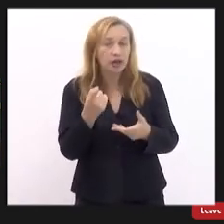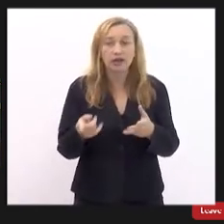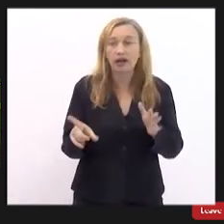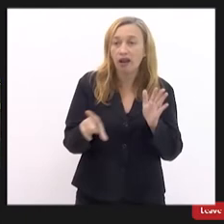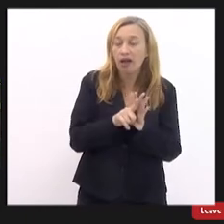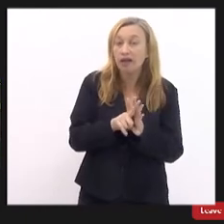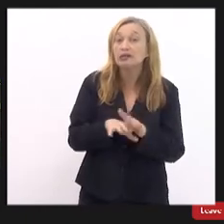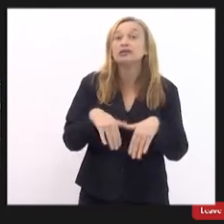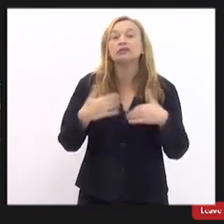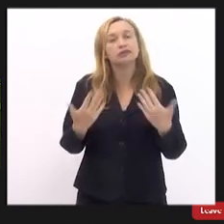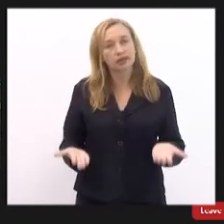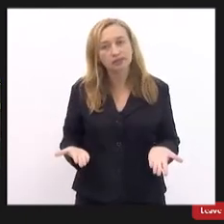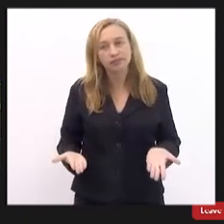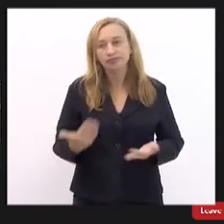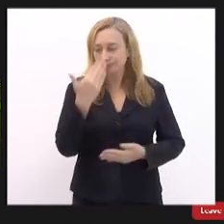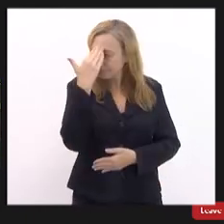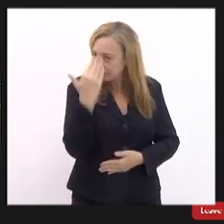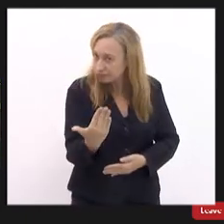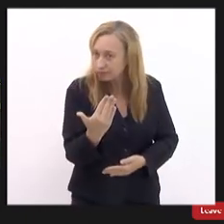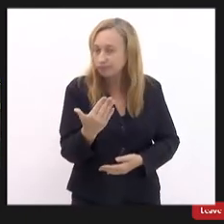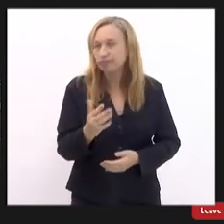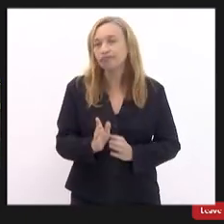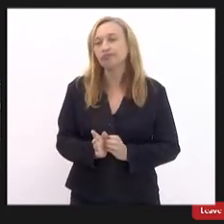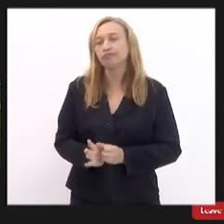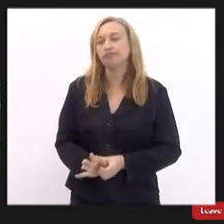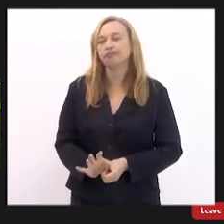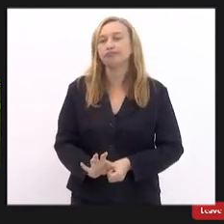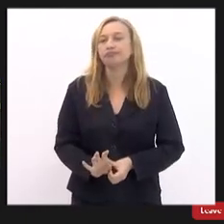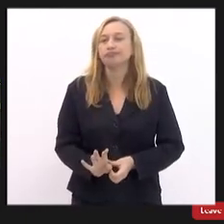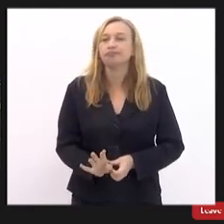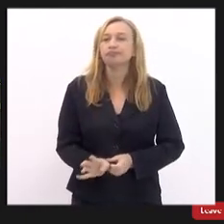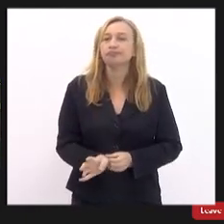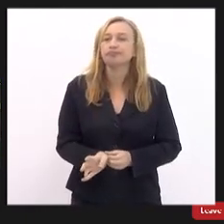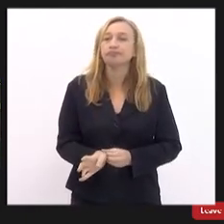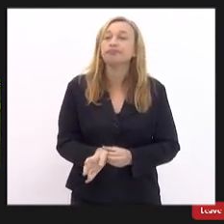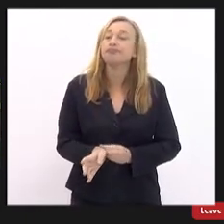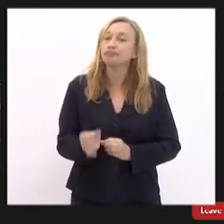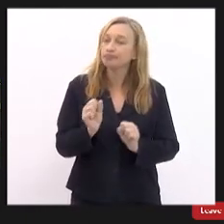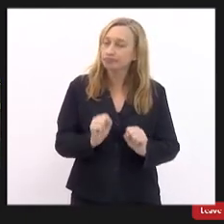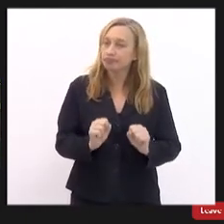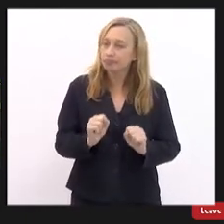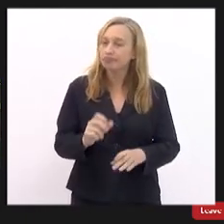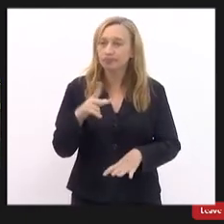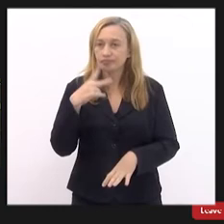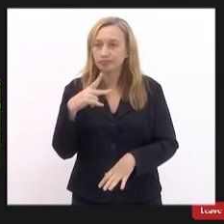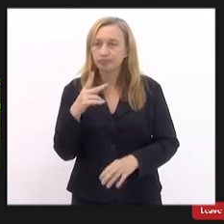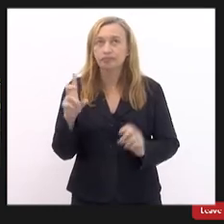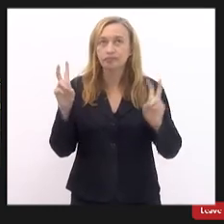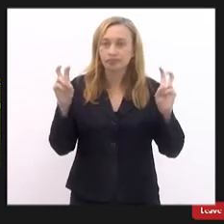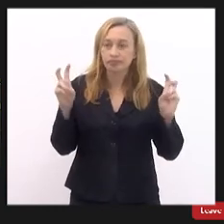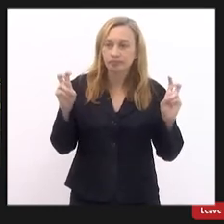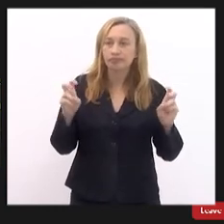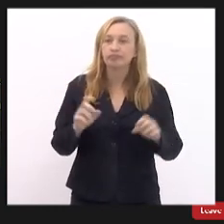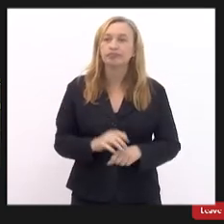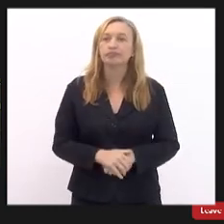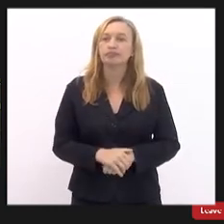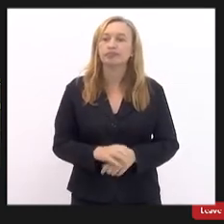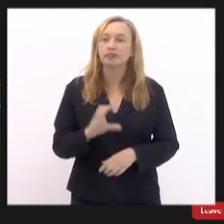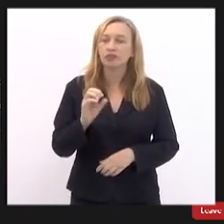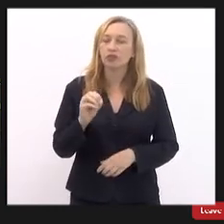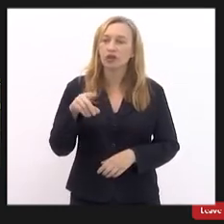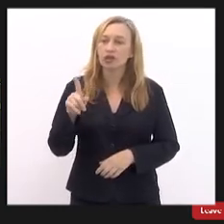Não. Então, agradeço que vocês possam levantar essa hipótese de que a